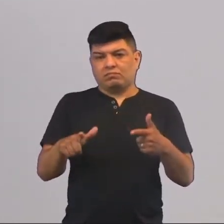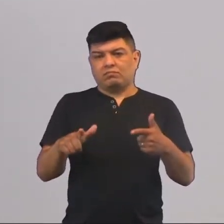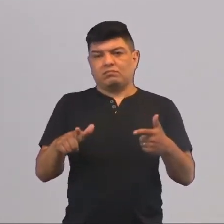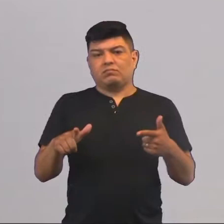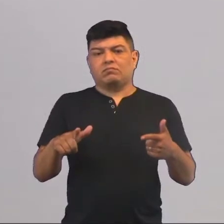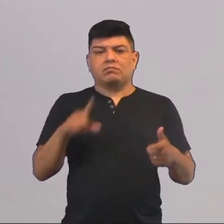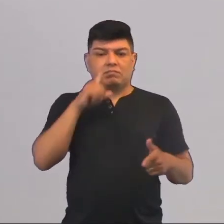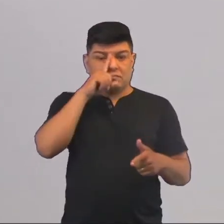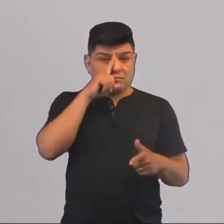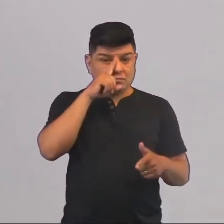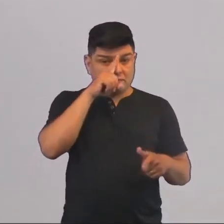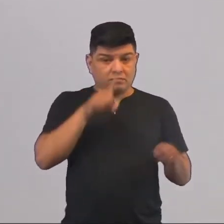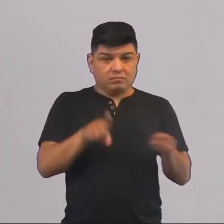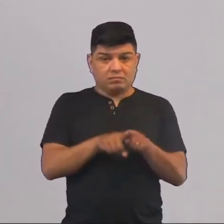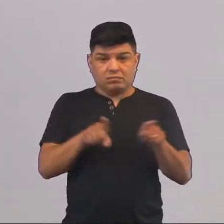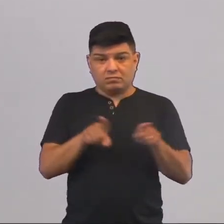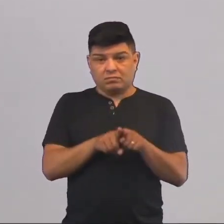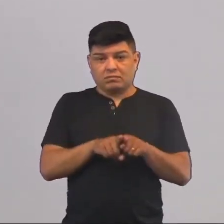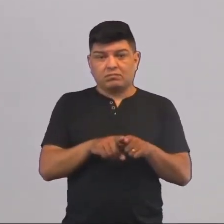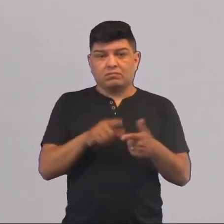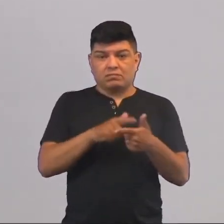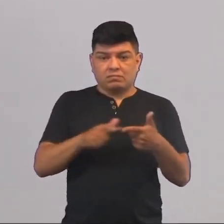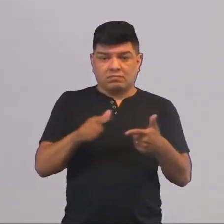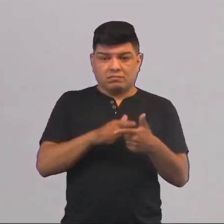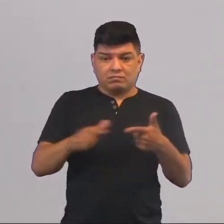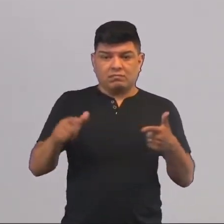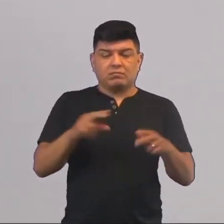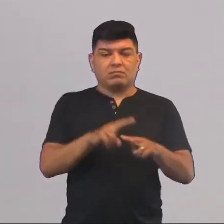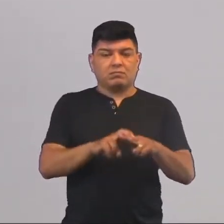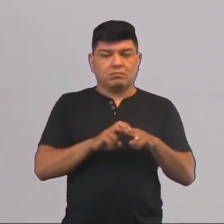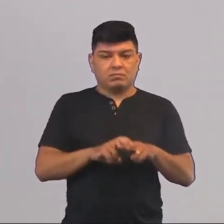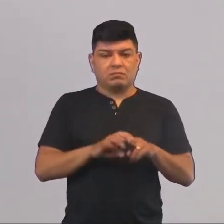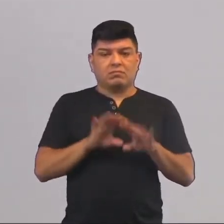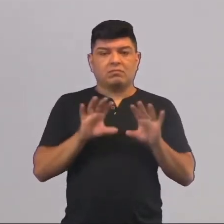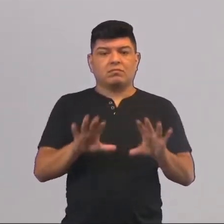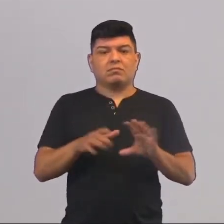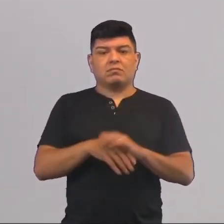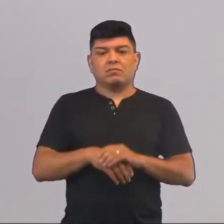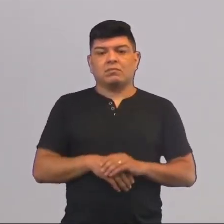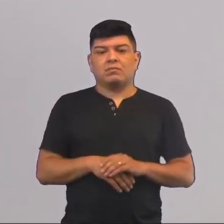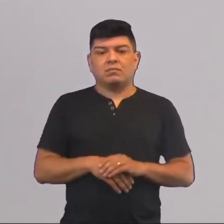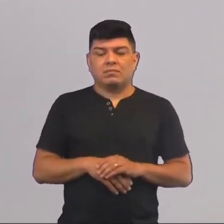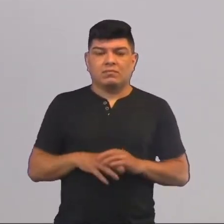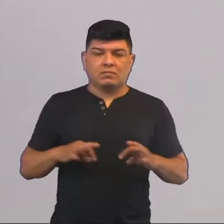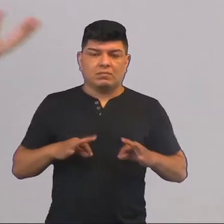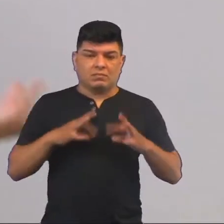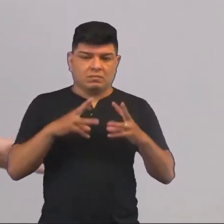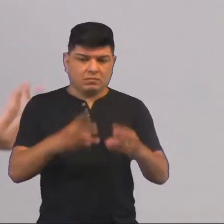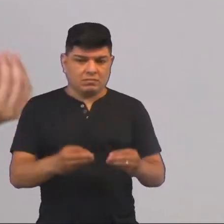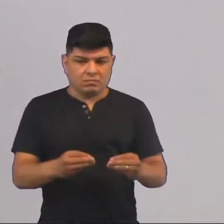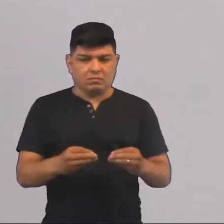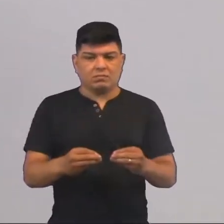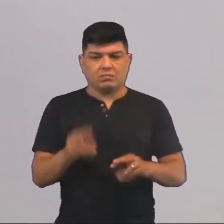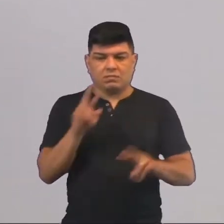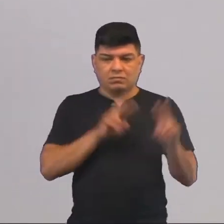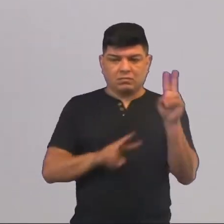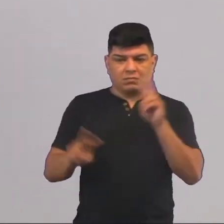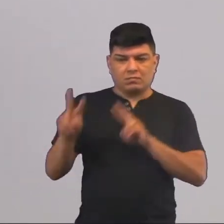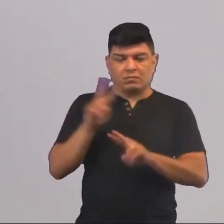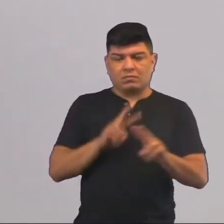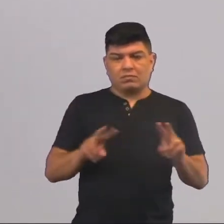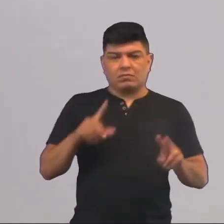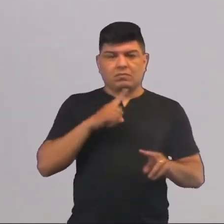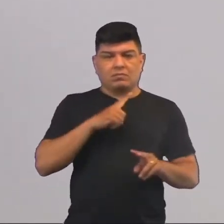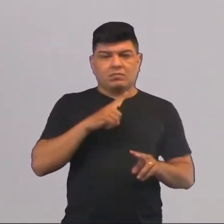seus riscos e dos seus impactos. E esses impactos, esses riscos, toda essa visão que